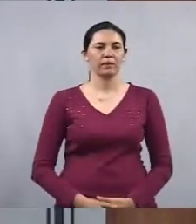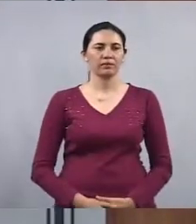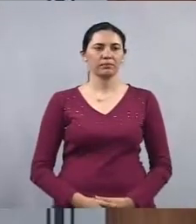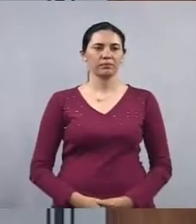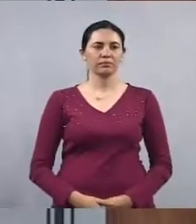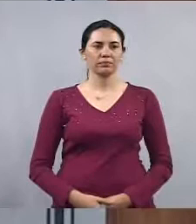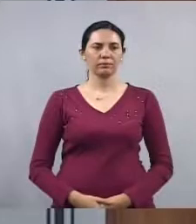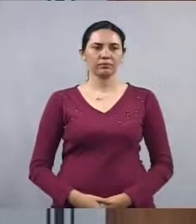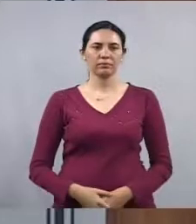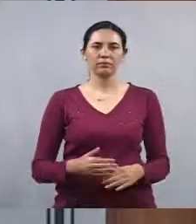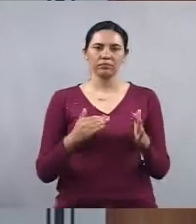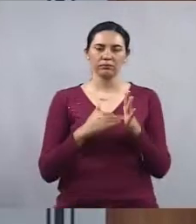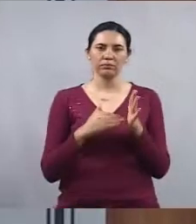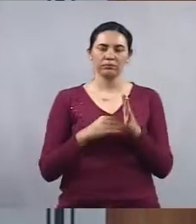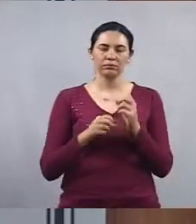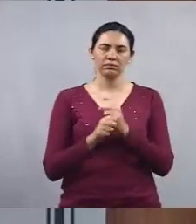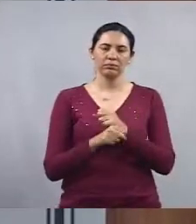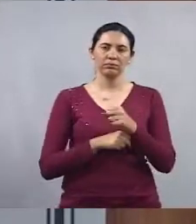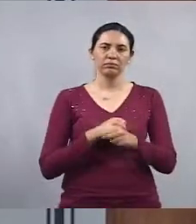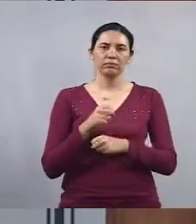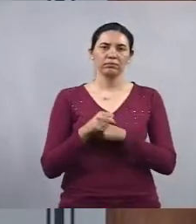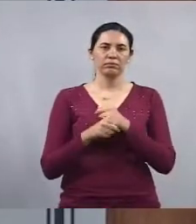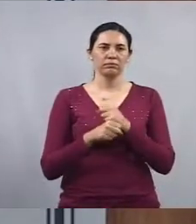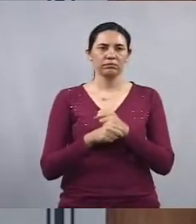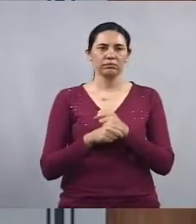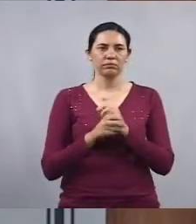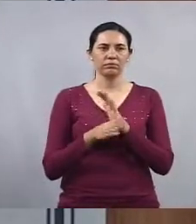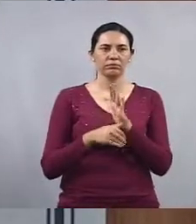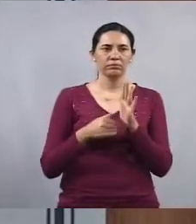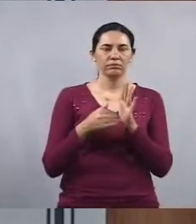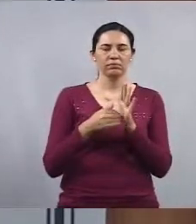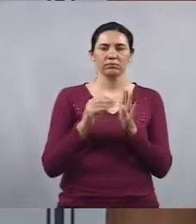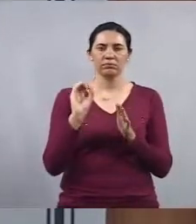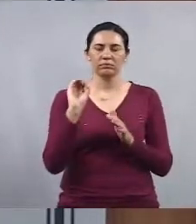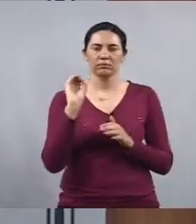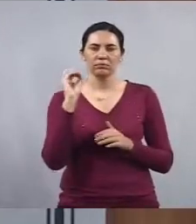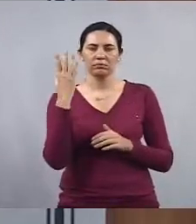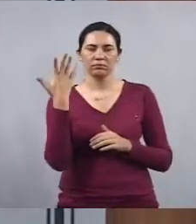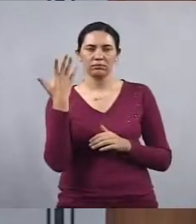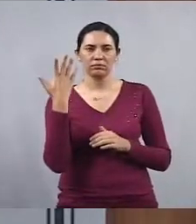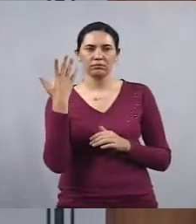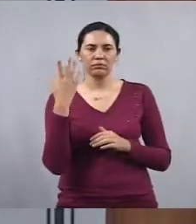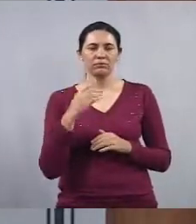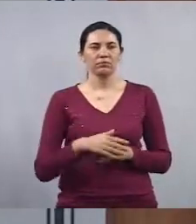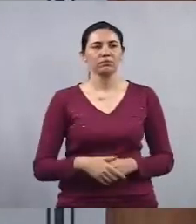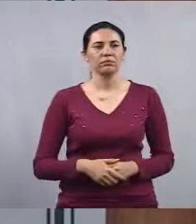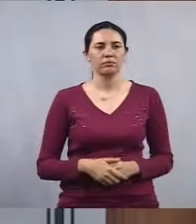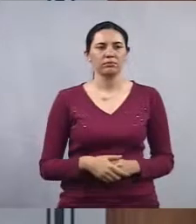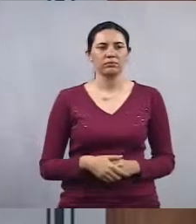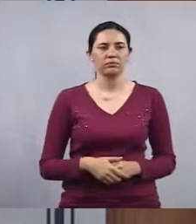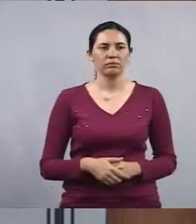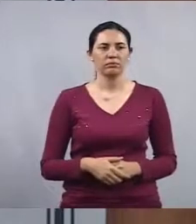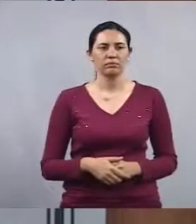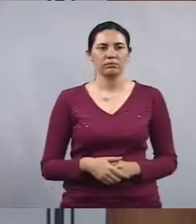nesse último ano com tudo que vem acontecendo principalmente no